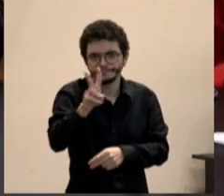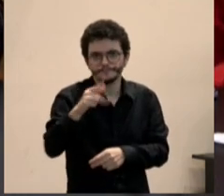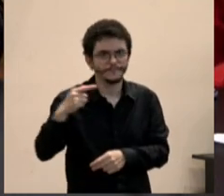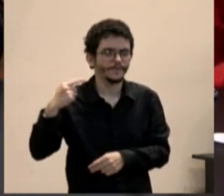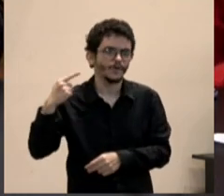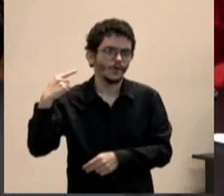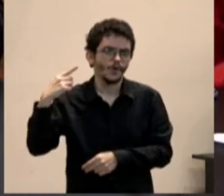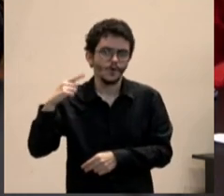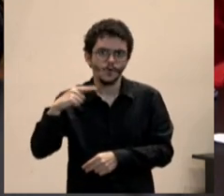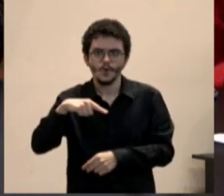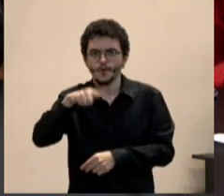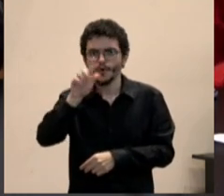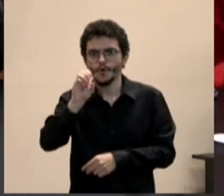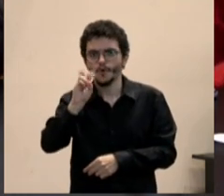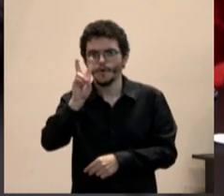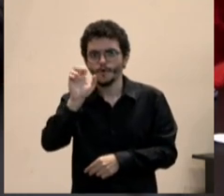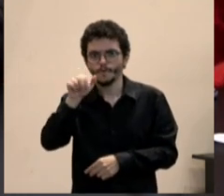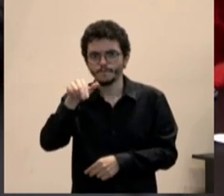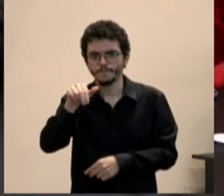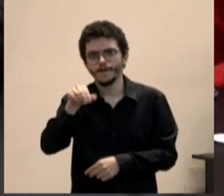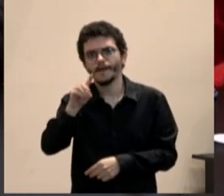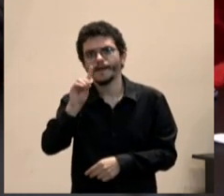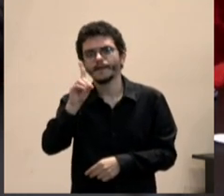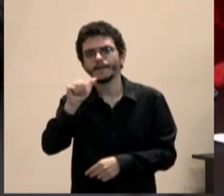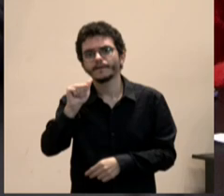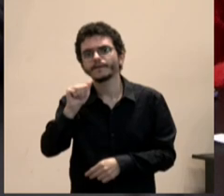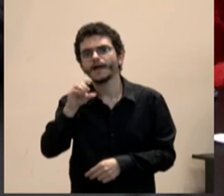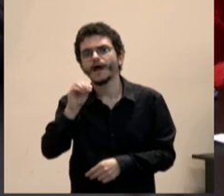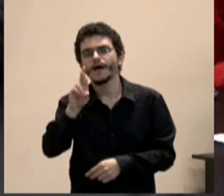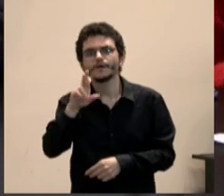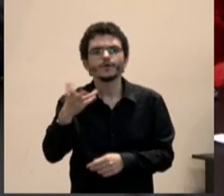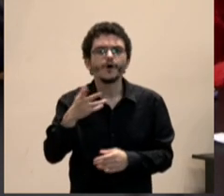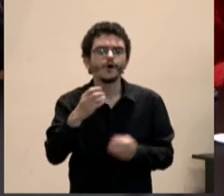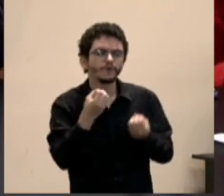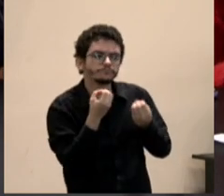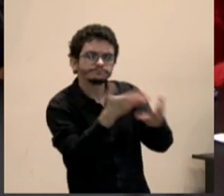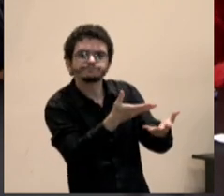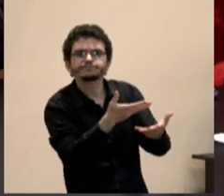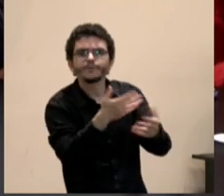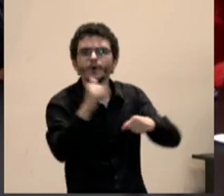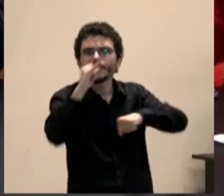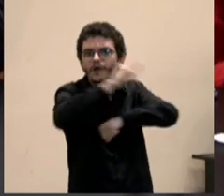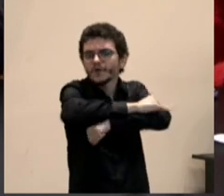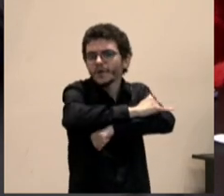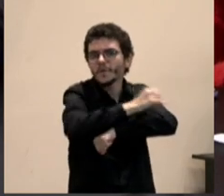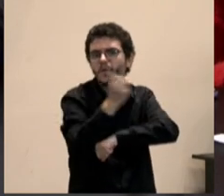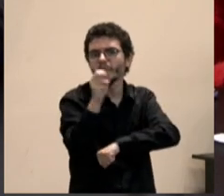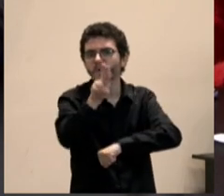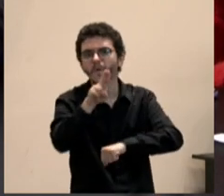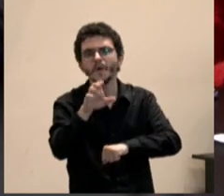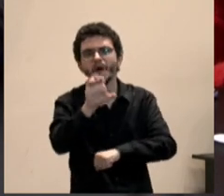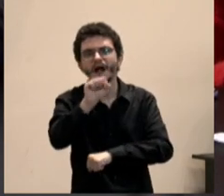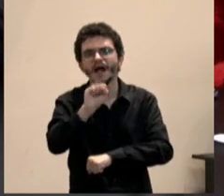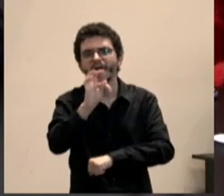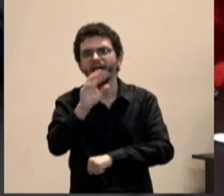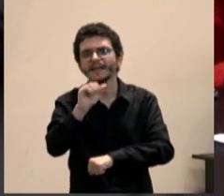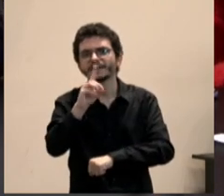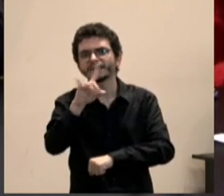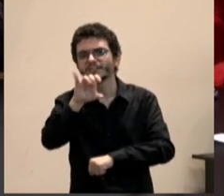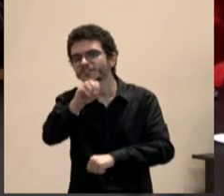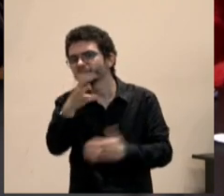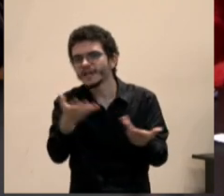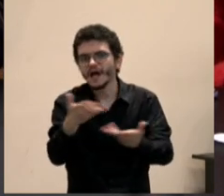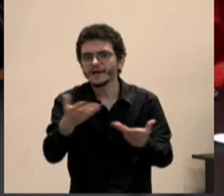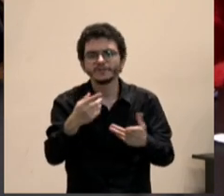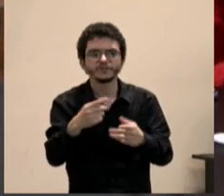colocou em um aeroporto no estado, que talvez vai voar alguns quero-queros, porque lá é